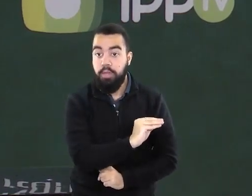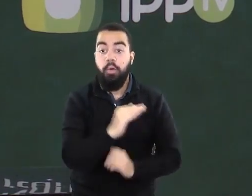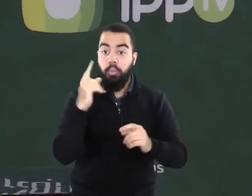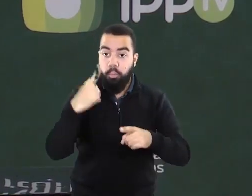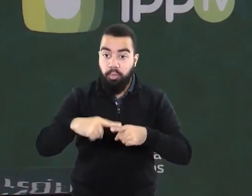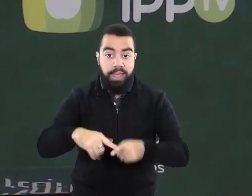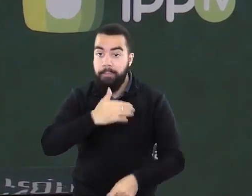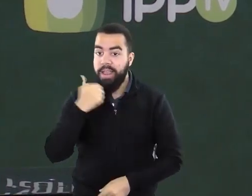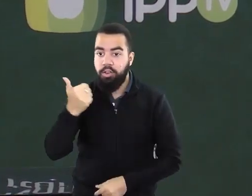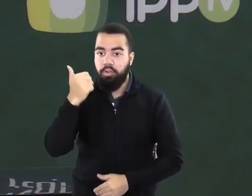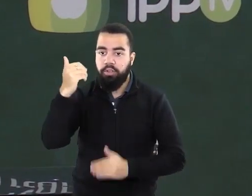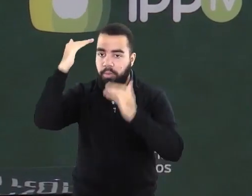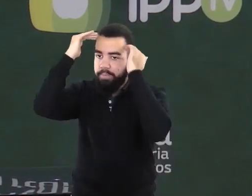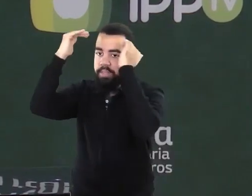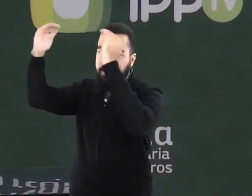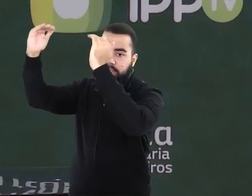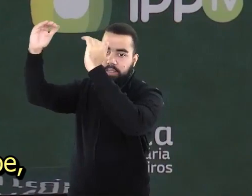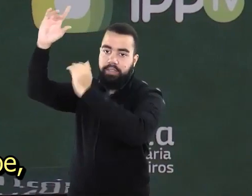a Deus.